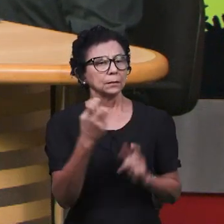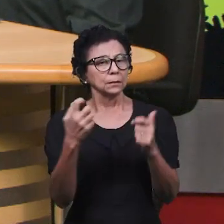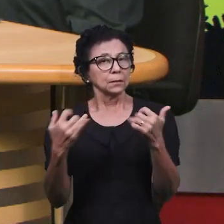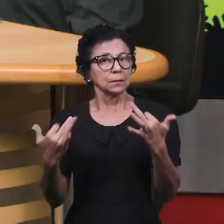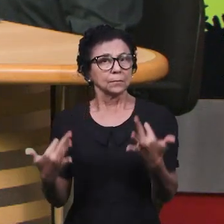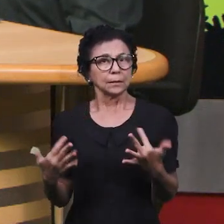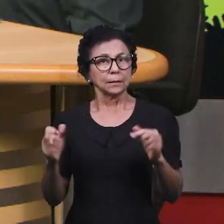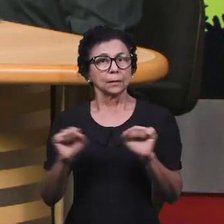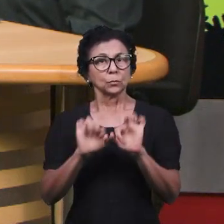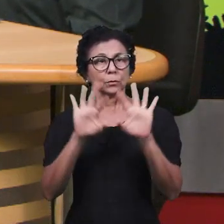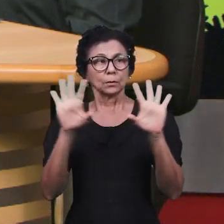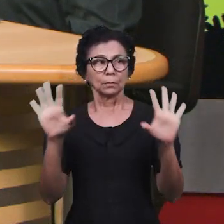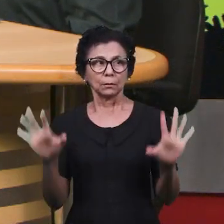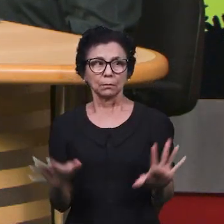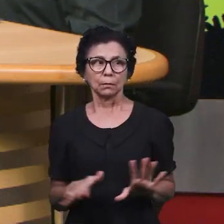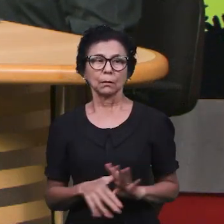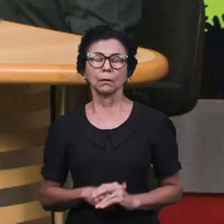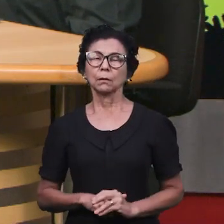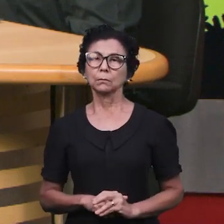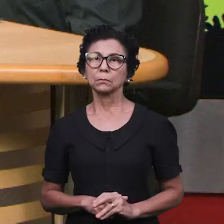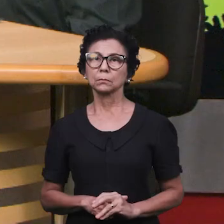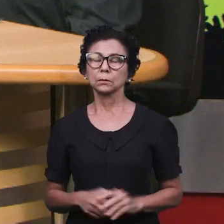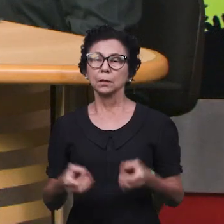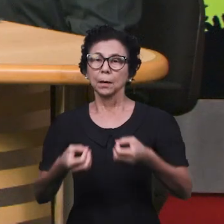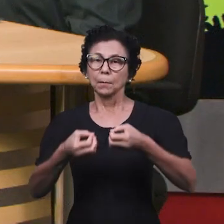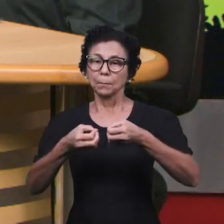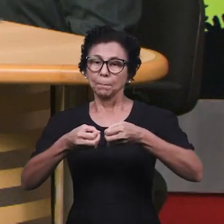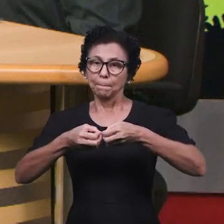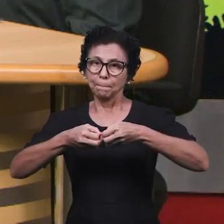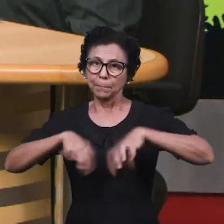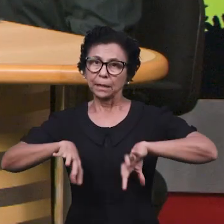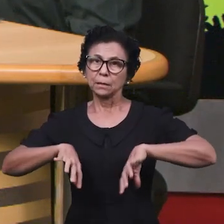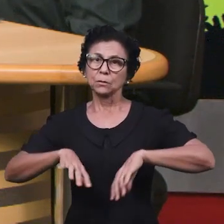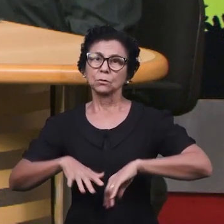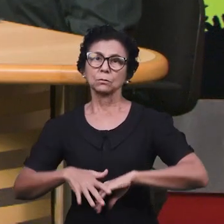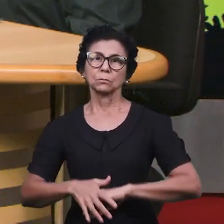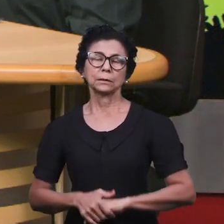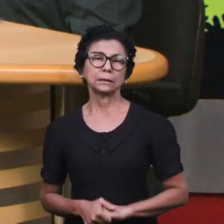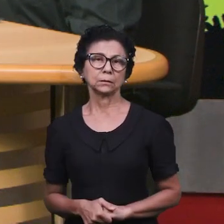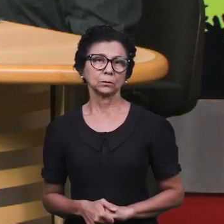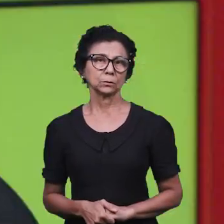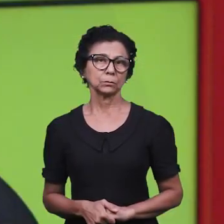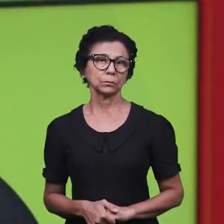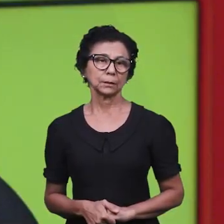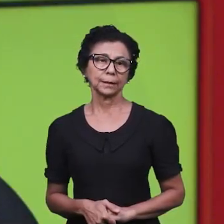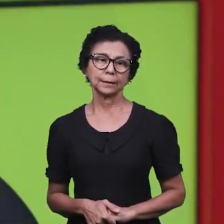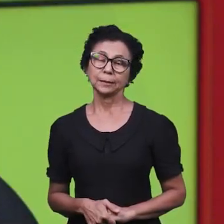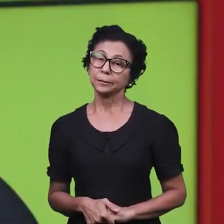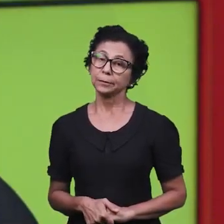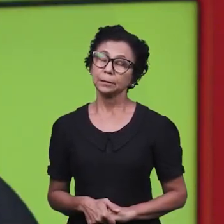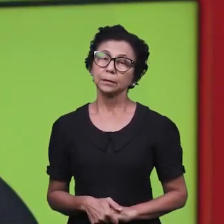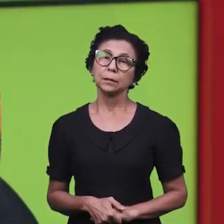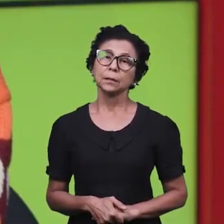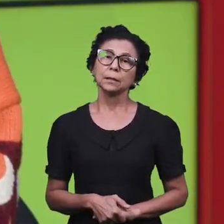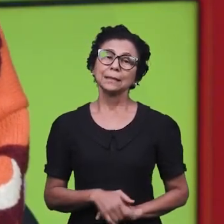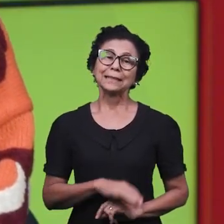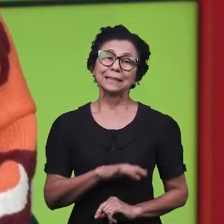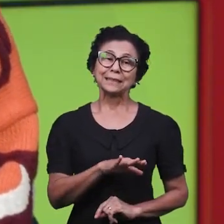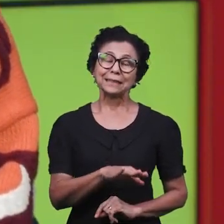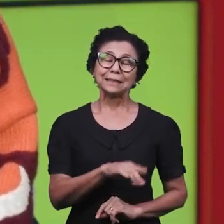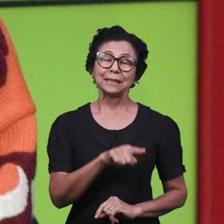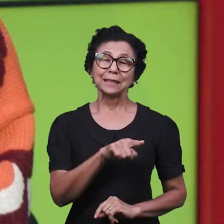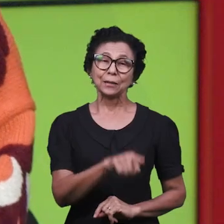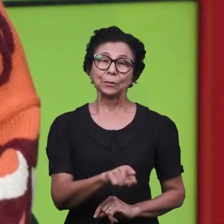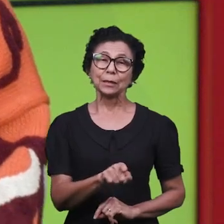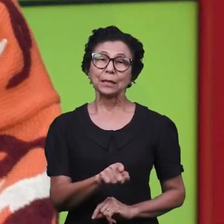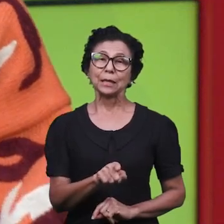muita clareza os prejuízos que às vezes não é uma deficiência da criança, mas que tem sido